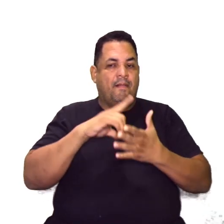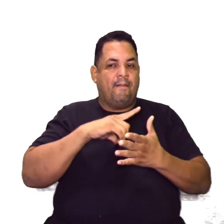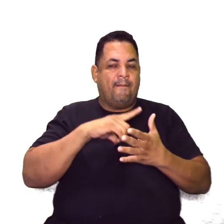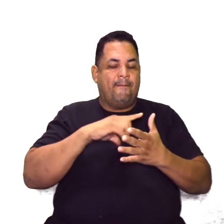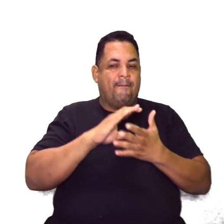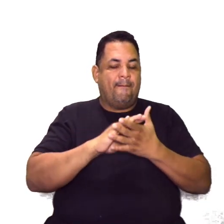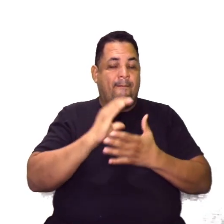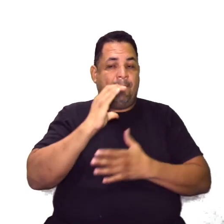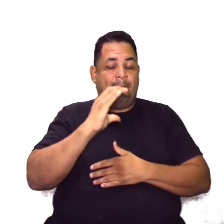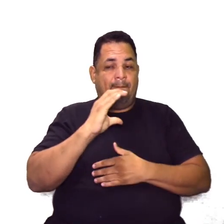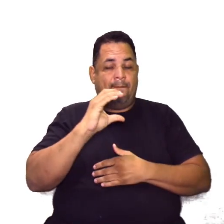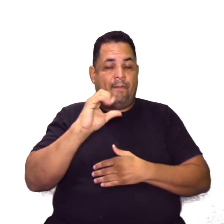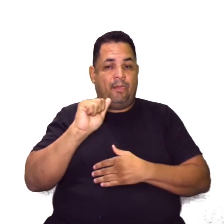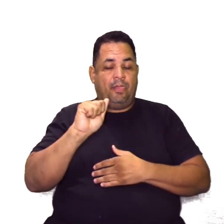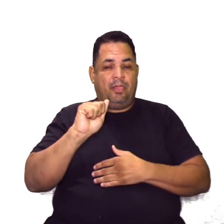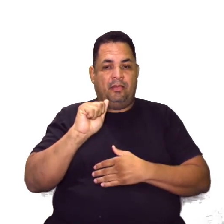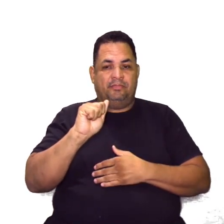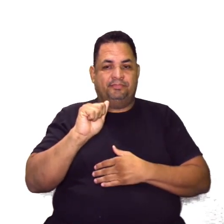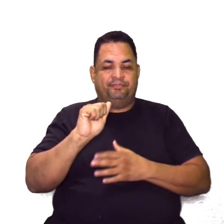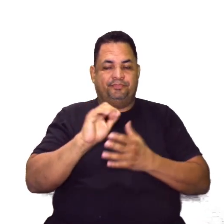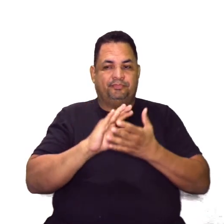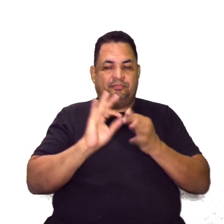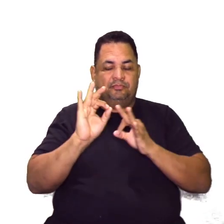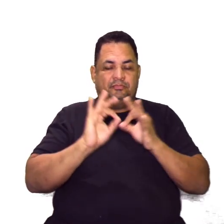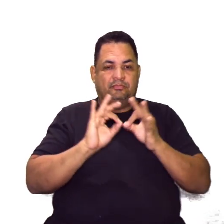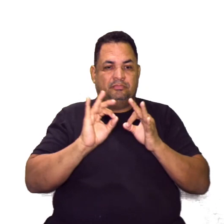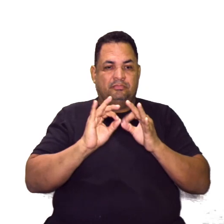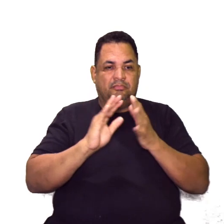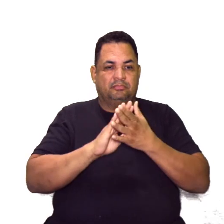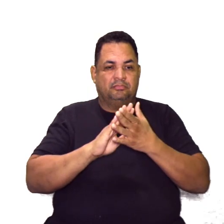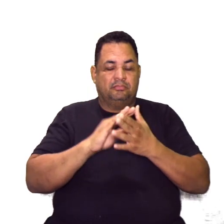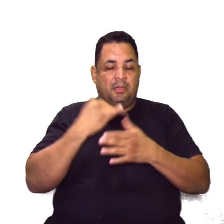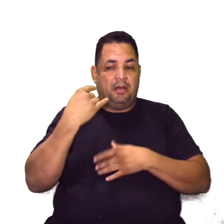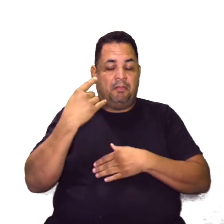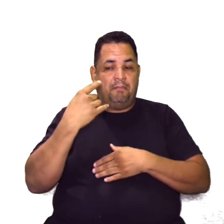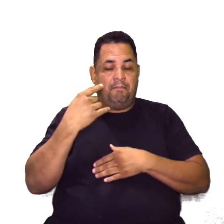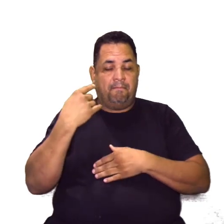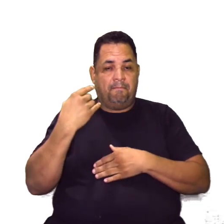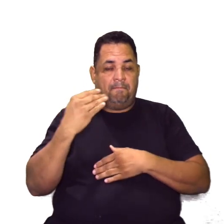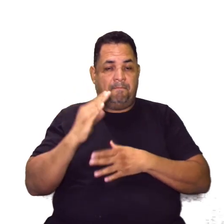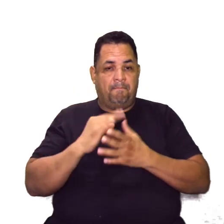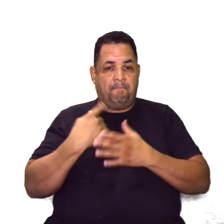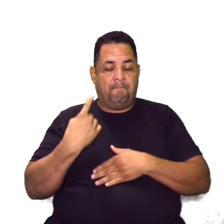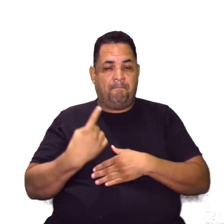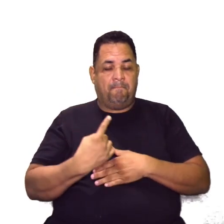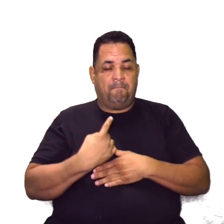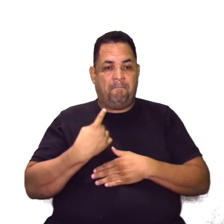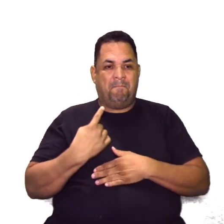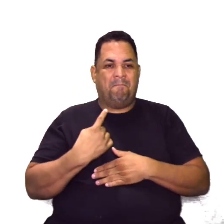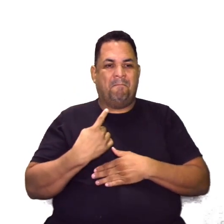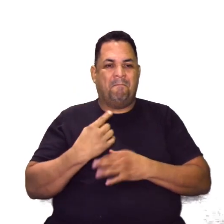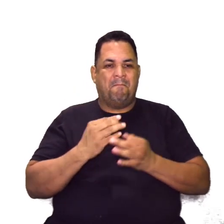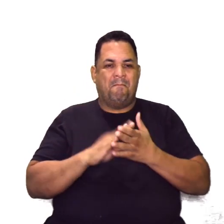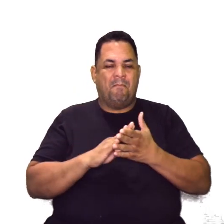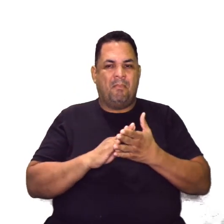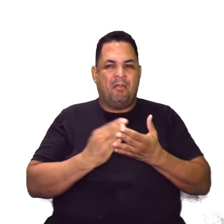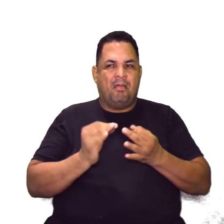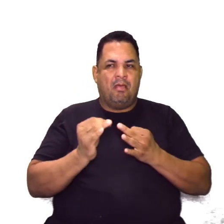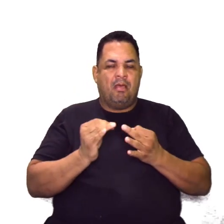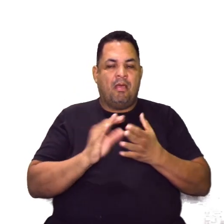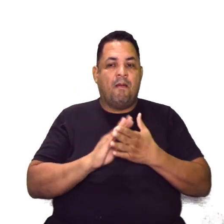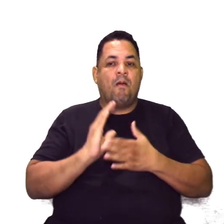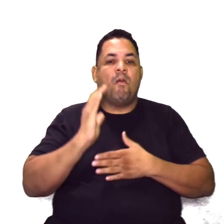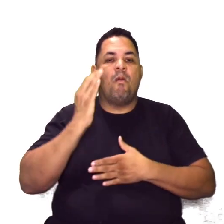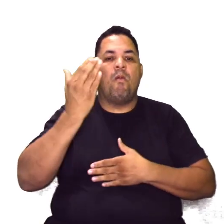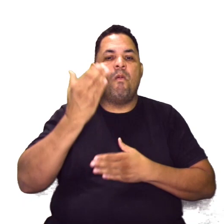refere-se ao carbono, que é um elemento singular, é um elemento unicamente